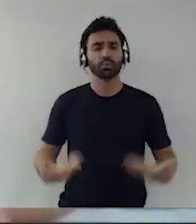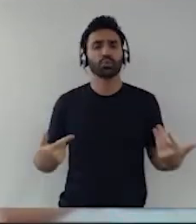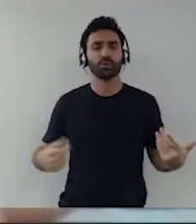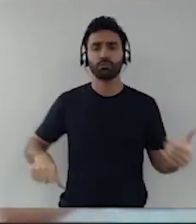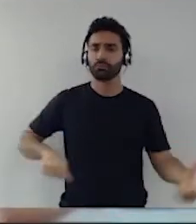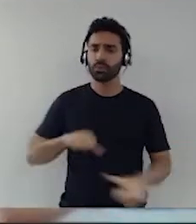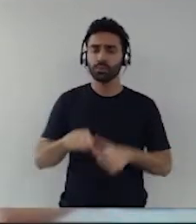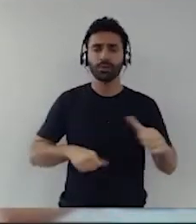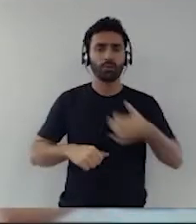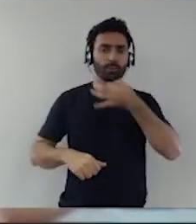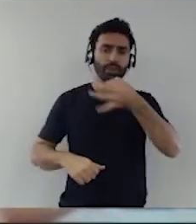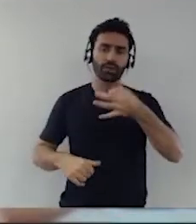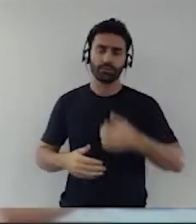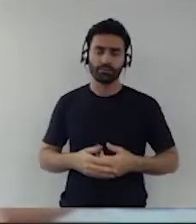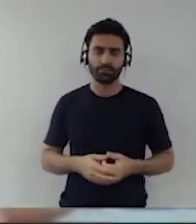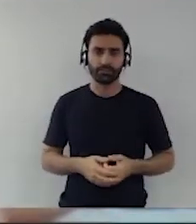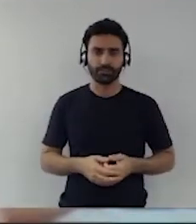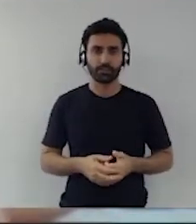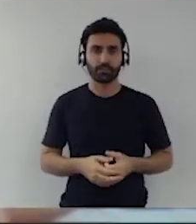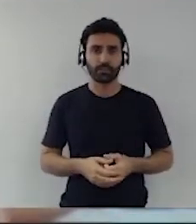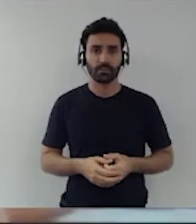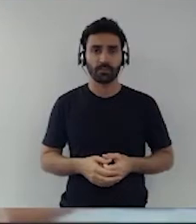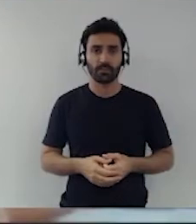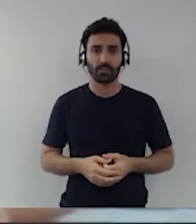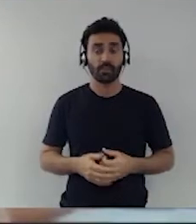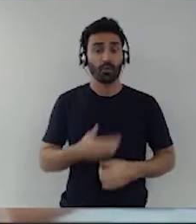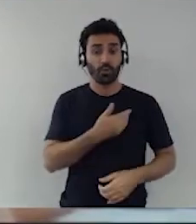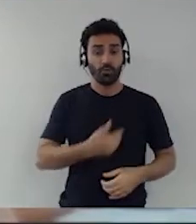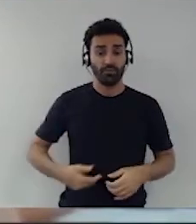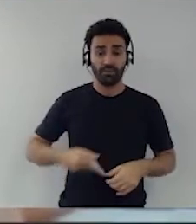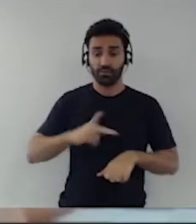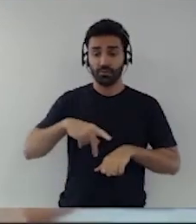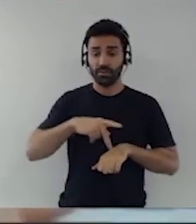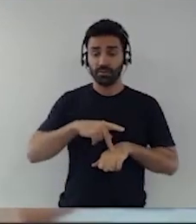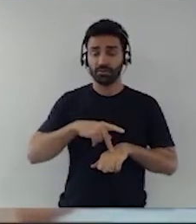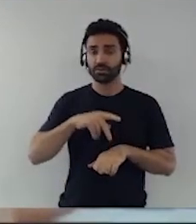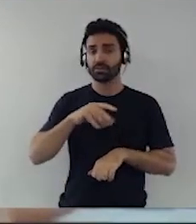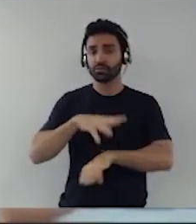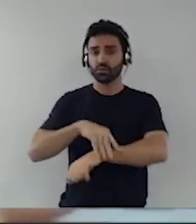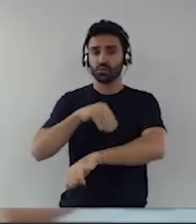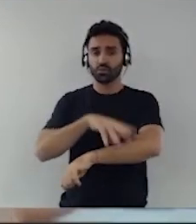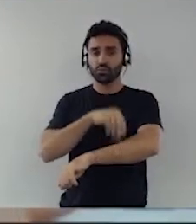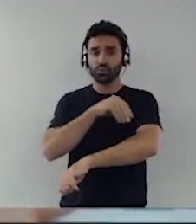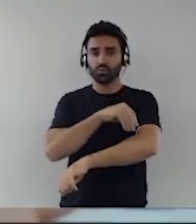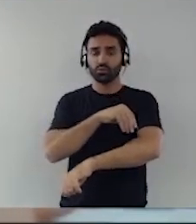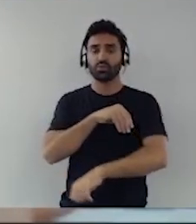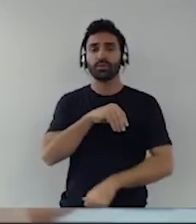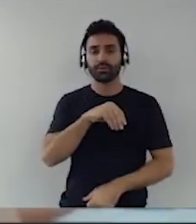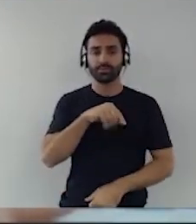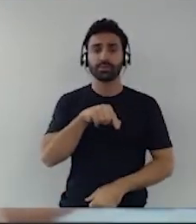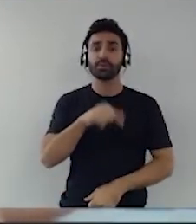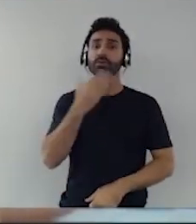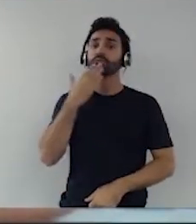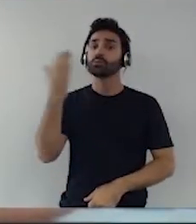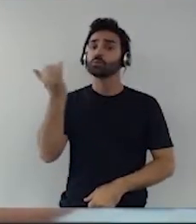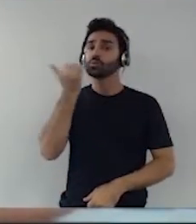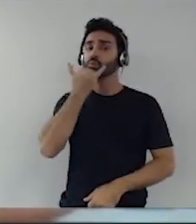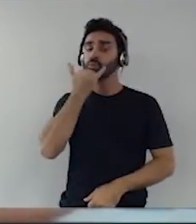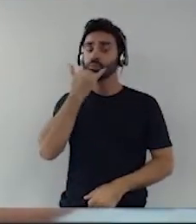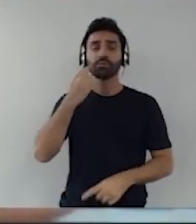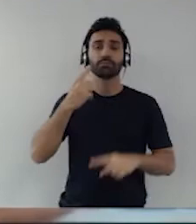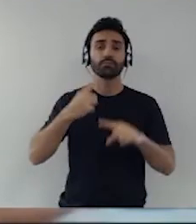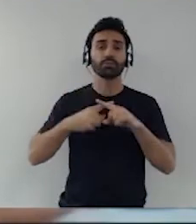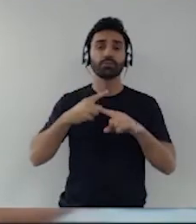E dentro desse movimento, eu lembro que o governo da Suécia, que não é empresa, né? O governo da Suécia pede desculpa